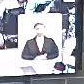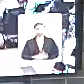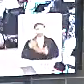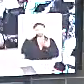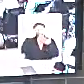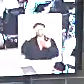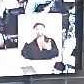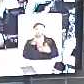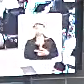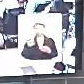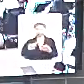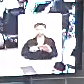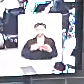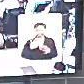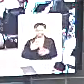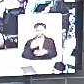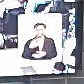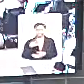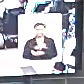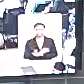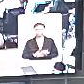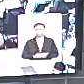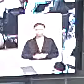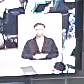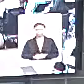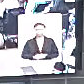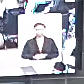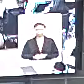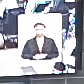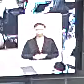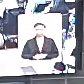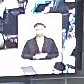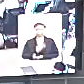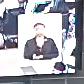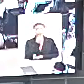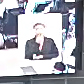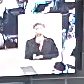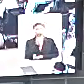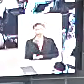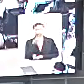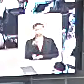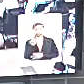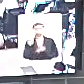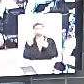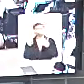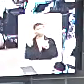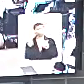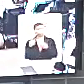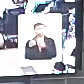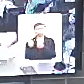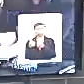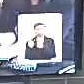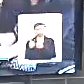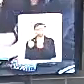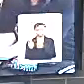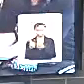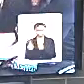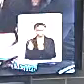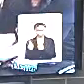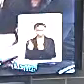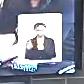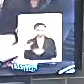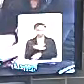Ah outra coisinha bem a tempo porque sim concluindo que o rapaz falou ali da da questão do dos ônibus que aí